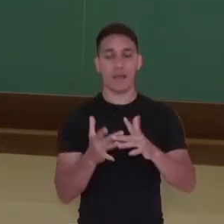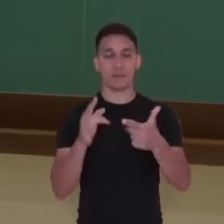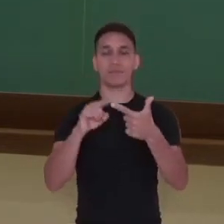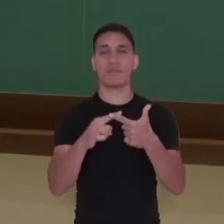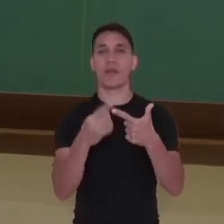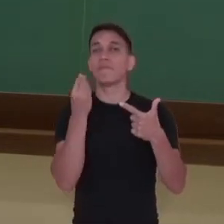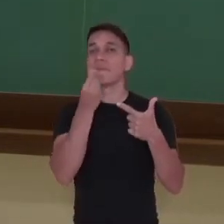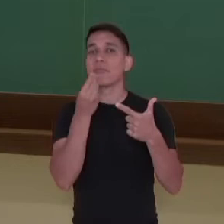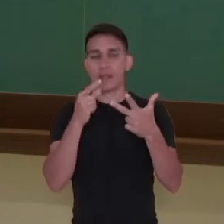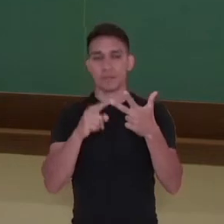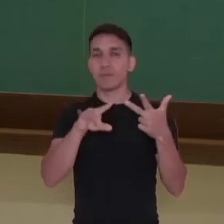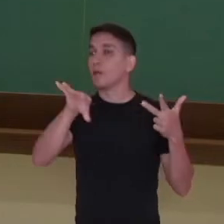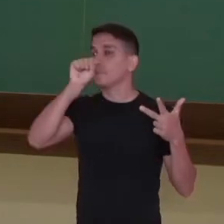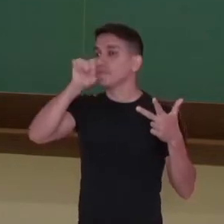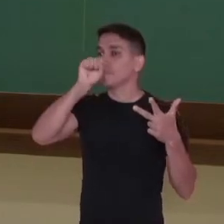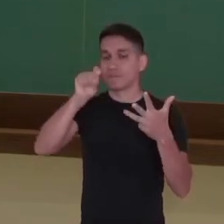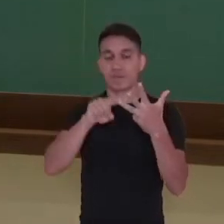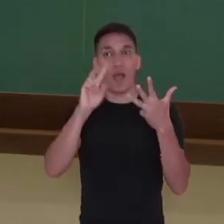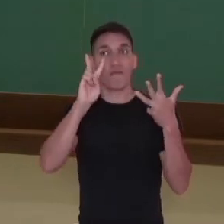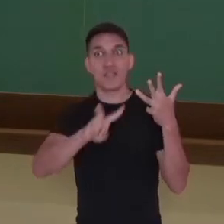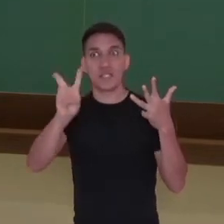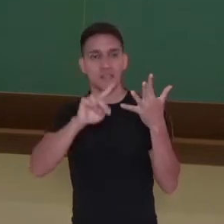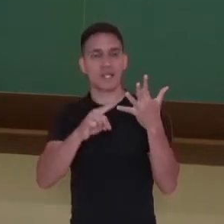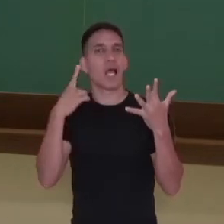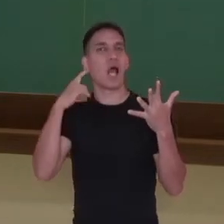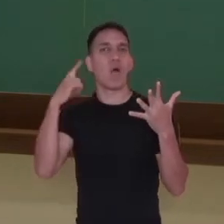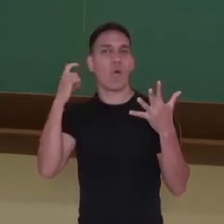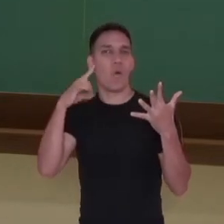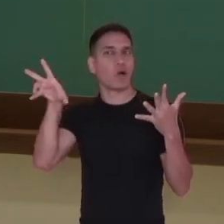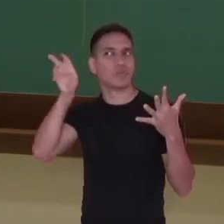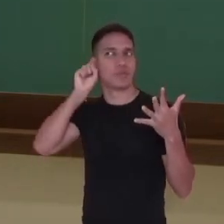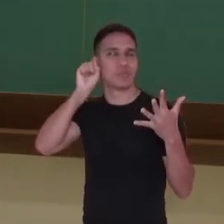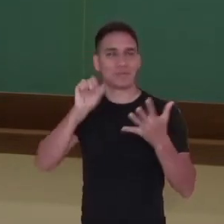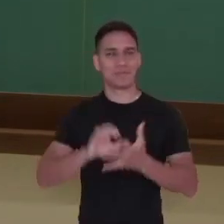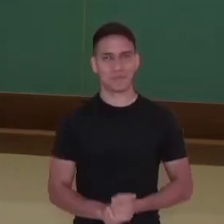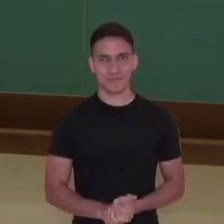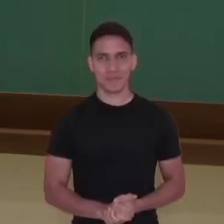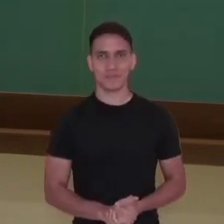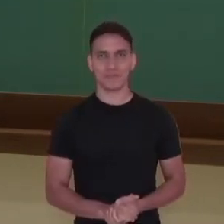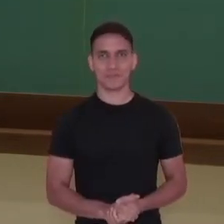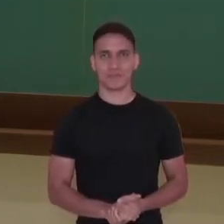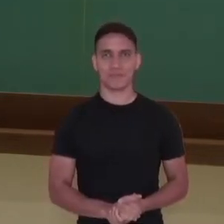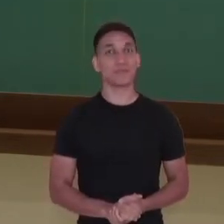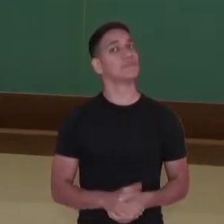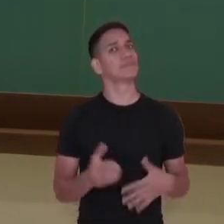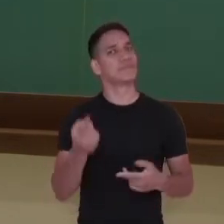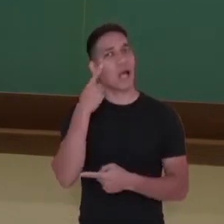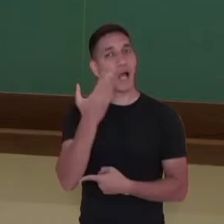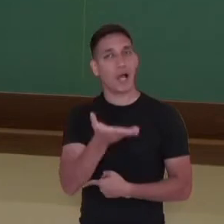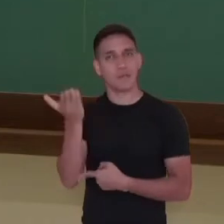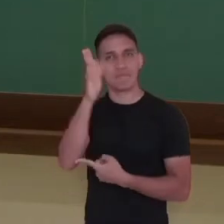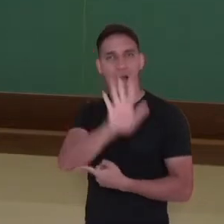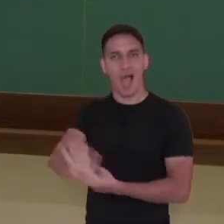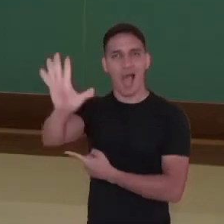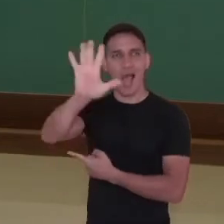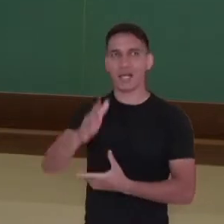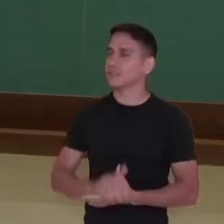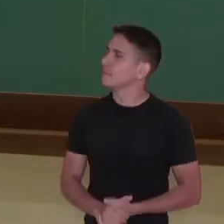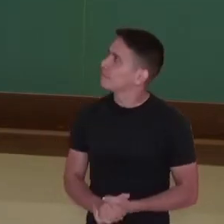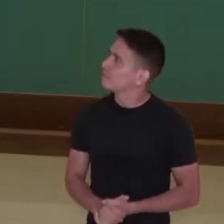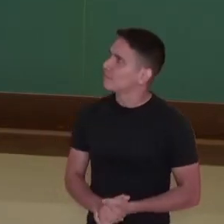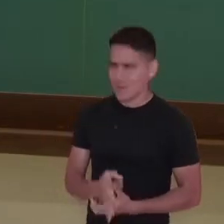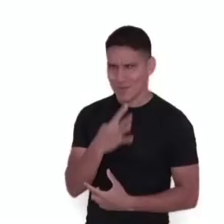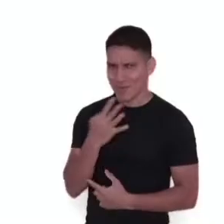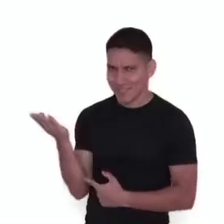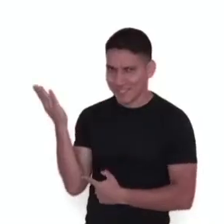gustação, olfato, visão e audição. Vamos dar uma olhada nessa imagem? Você